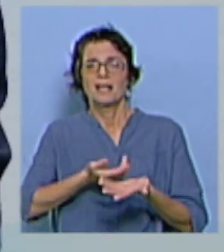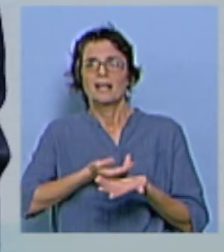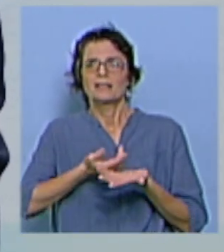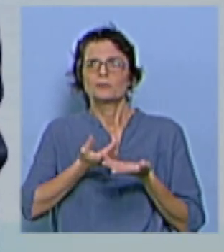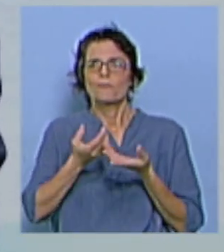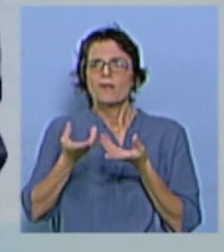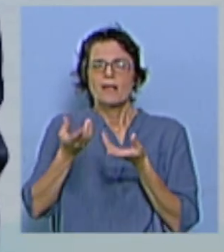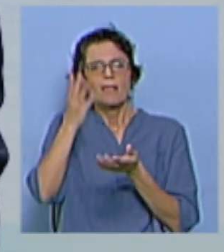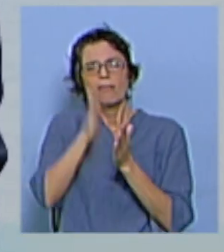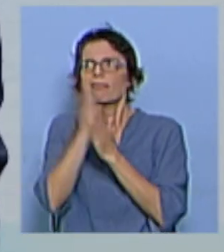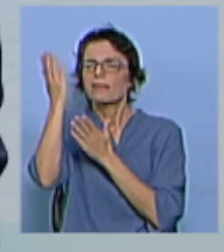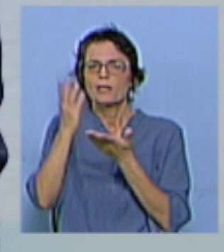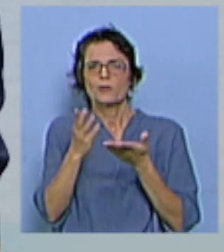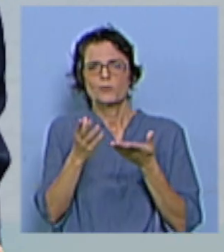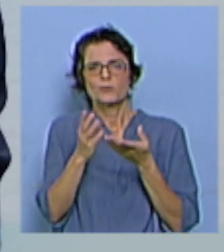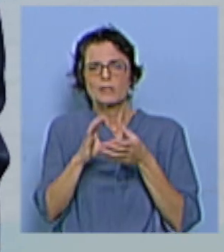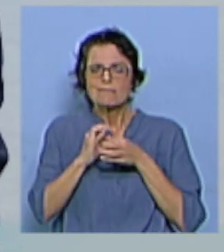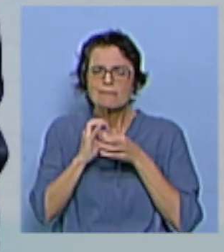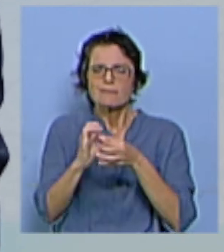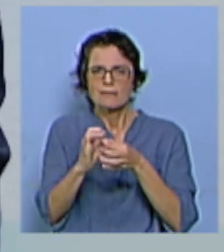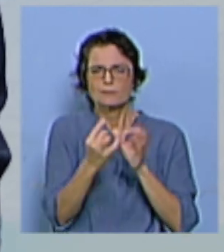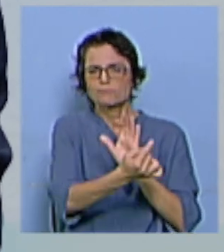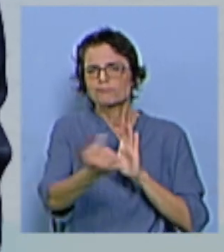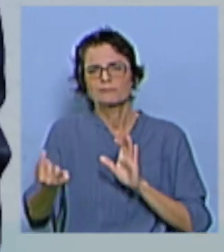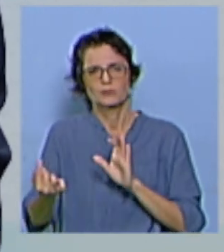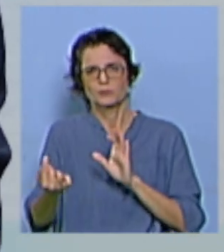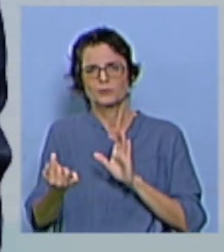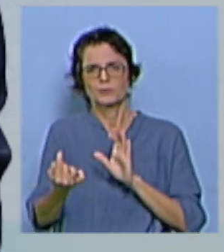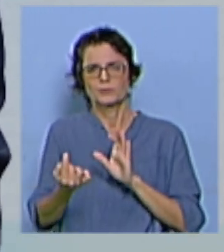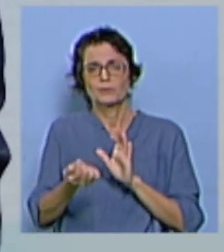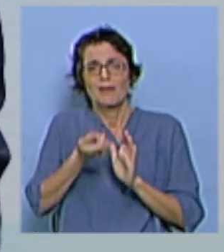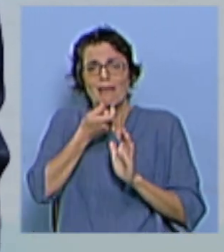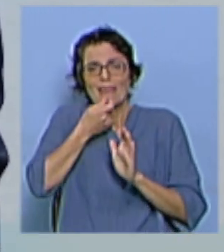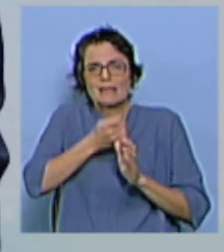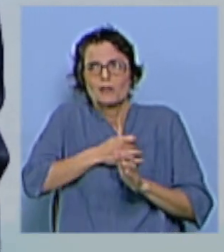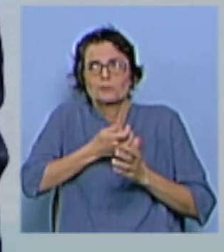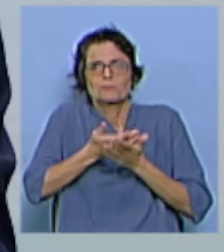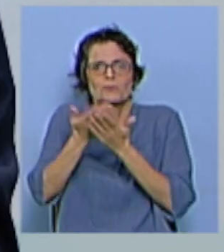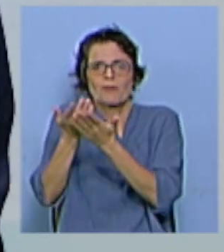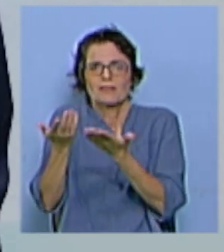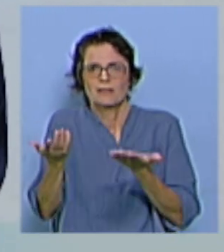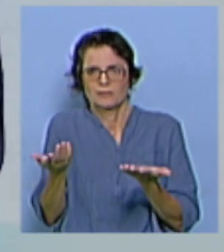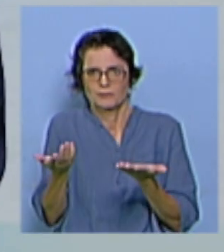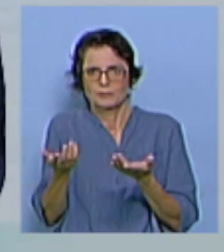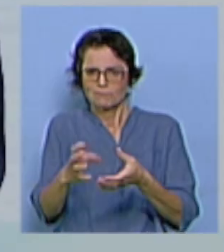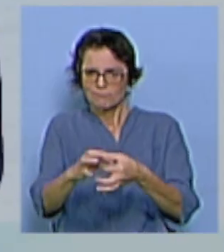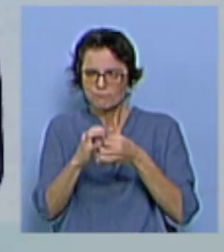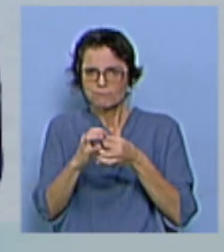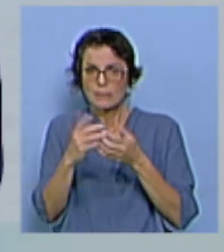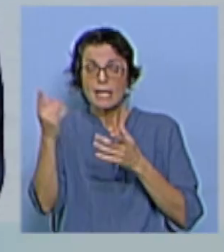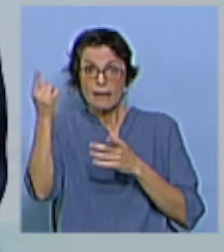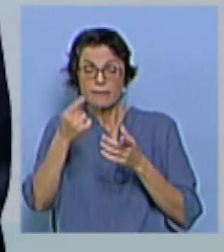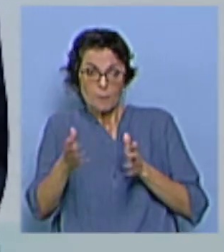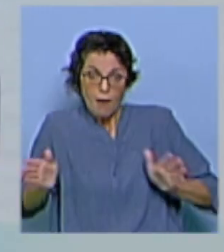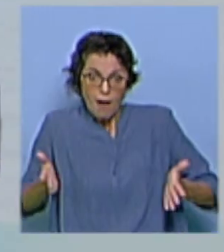aliado, têm Deus como companheiro de caminho, têm Deus como uma presença constante na sua vida e, portanto, Ele também concorre para o bem deles, não